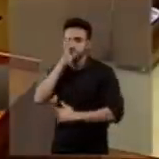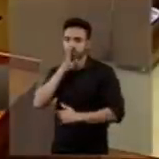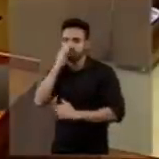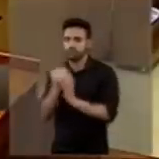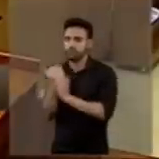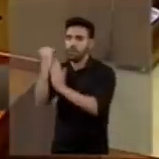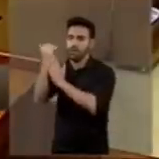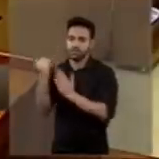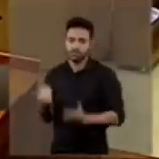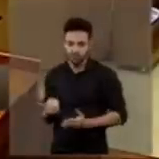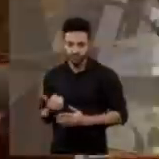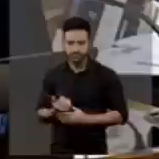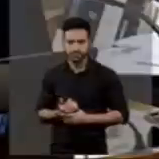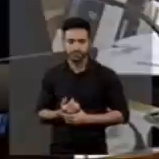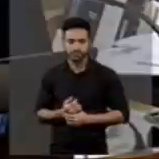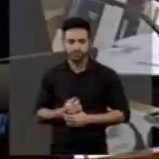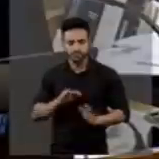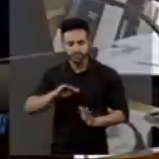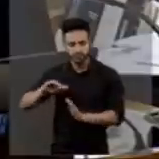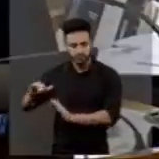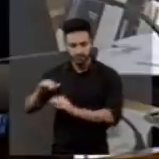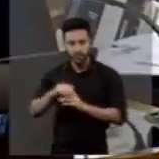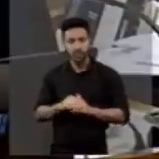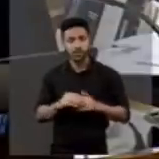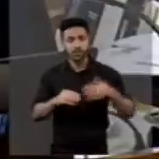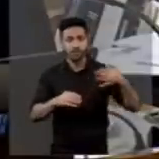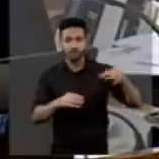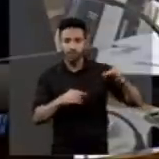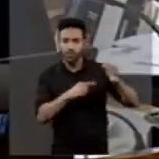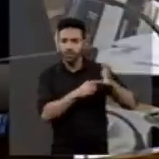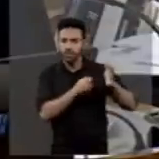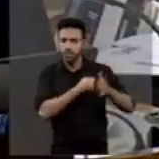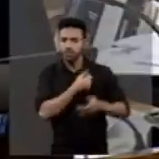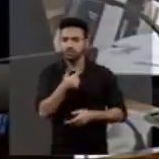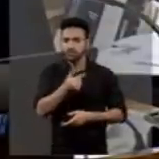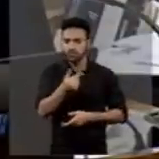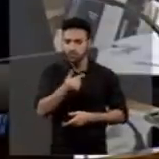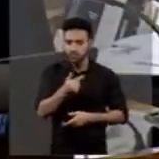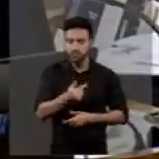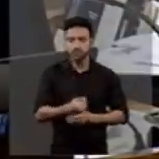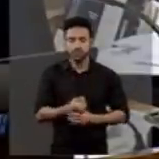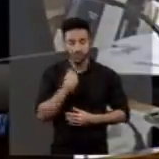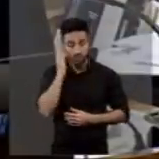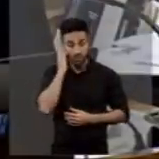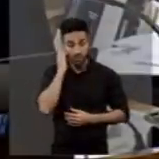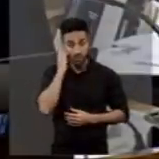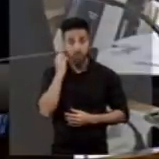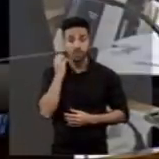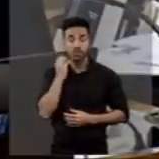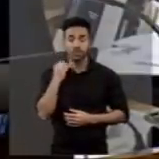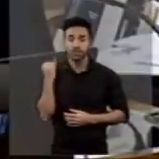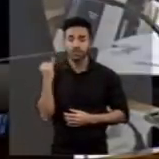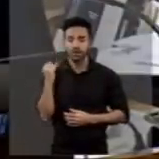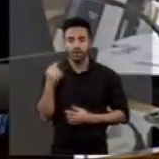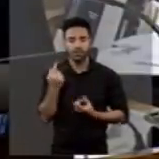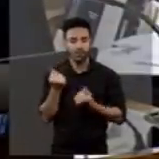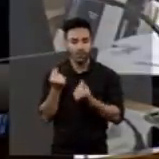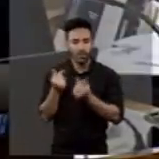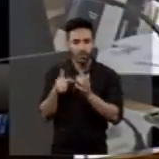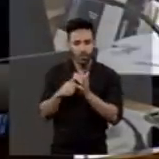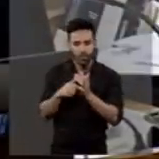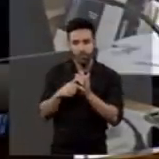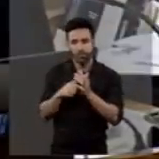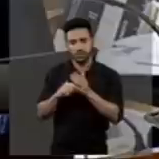tinha apagado a tela, as folhas 22 do voto do ministro relator, relevância do valor dos créditos tributários em